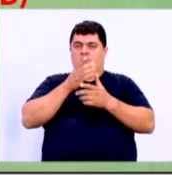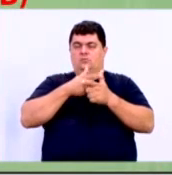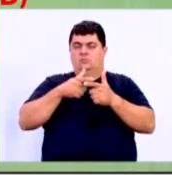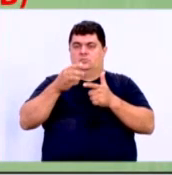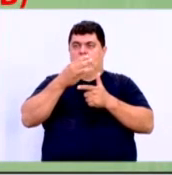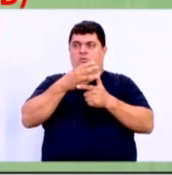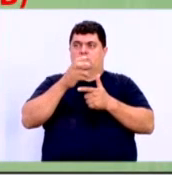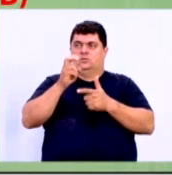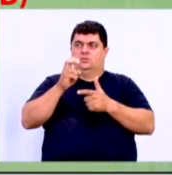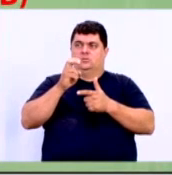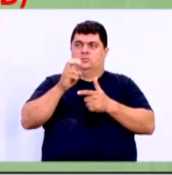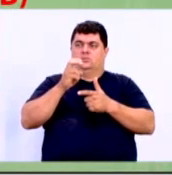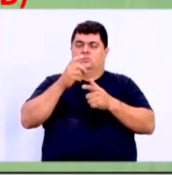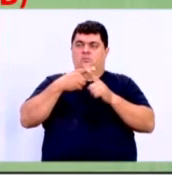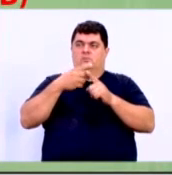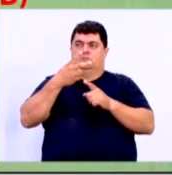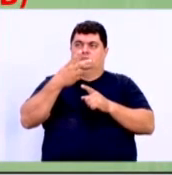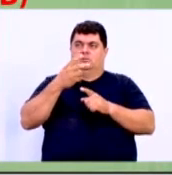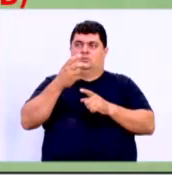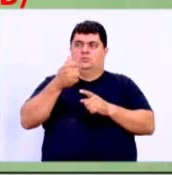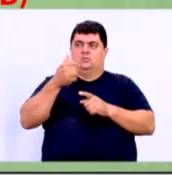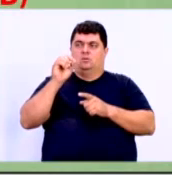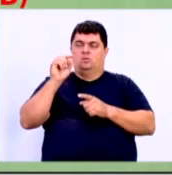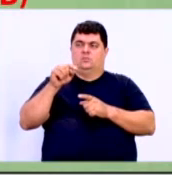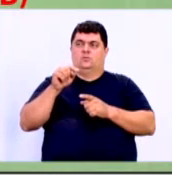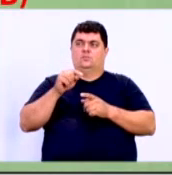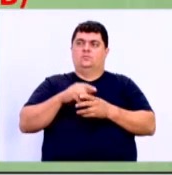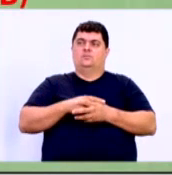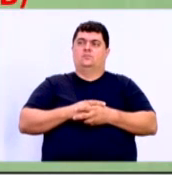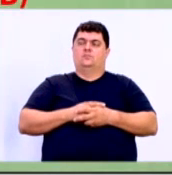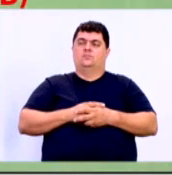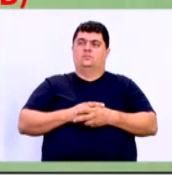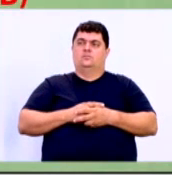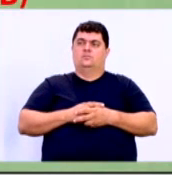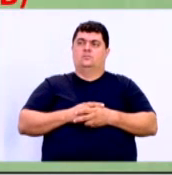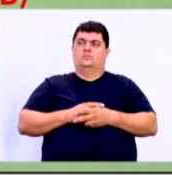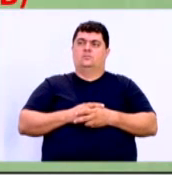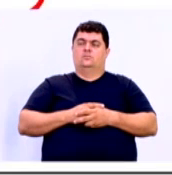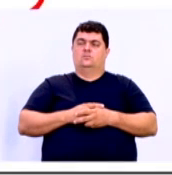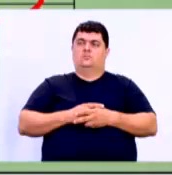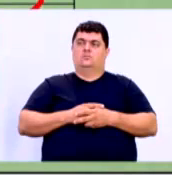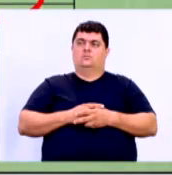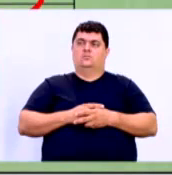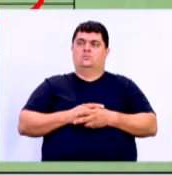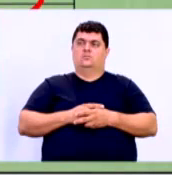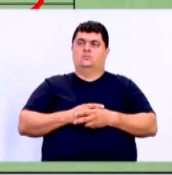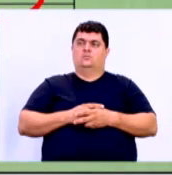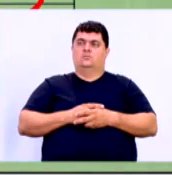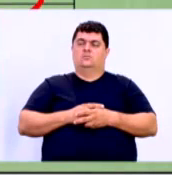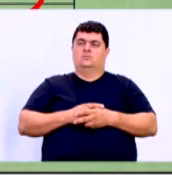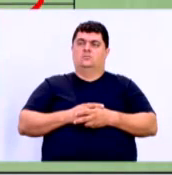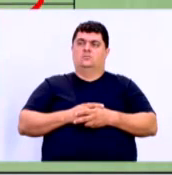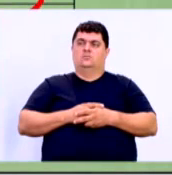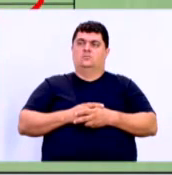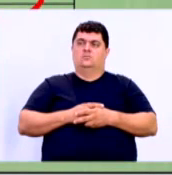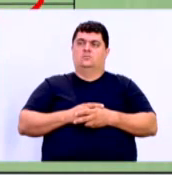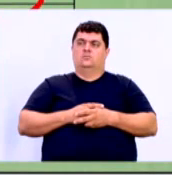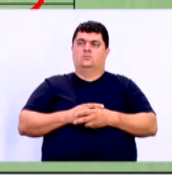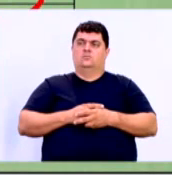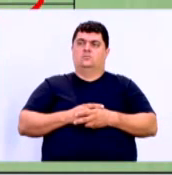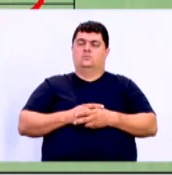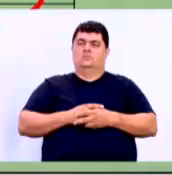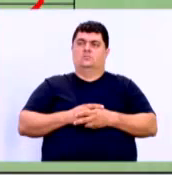5. 5 vezes 2.000, 10.000. 5 e 10, né? Então vamos lá.